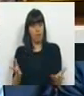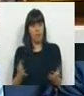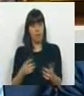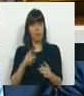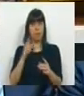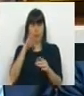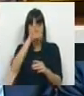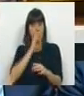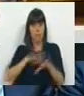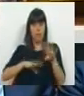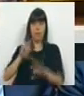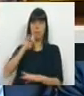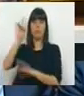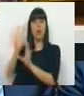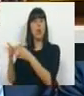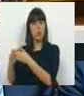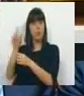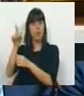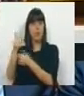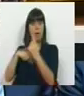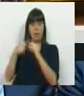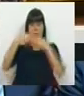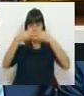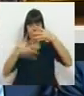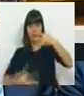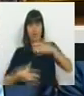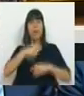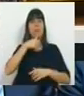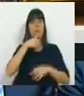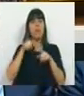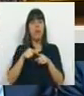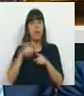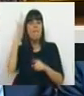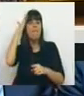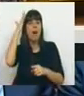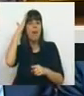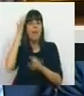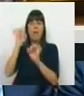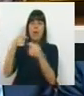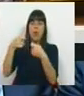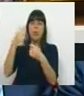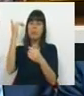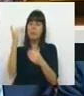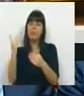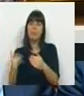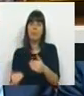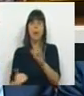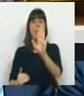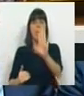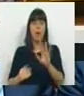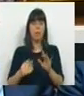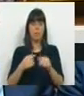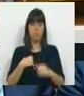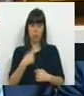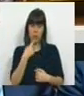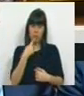a comunicação que o Governo fez à Comissão com o elenco das medidas e a estimativa do seu custo. Mas tanto quanto